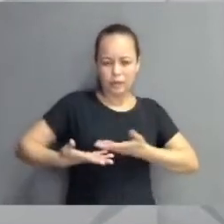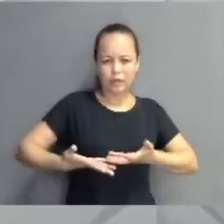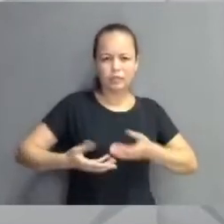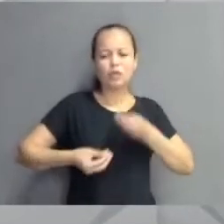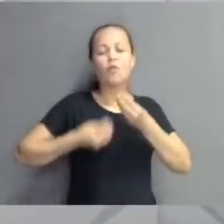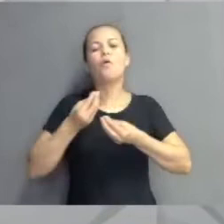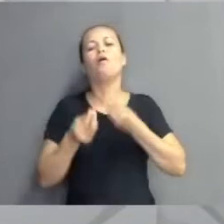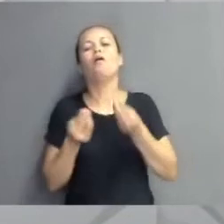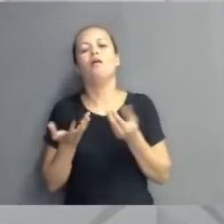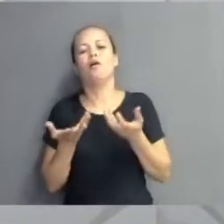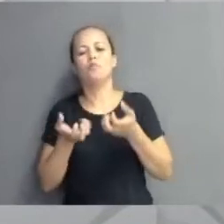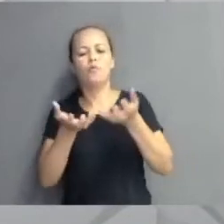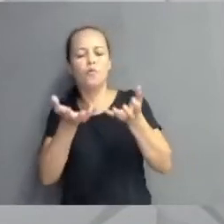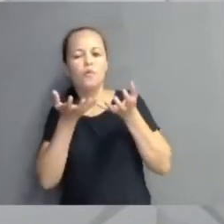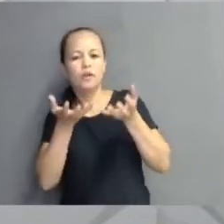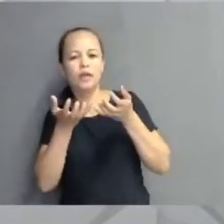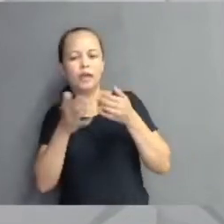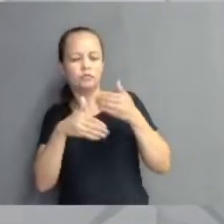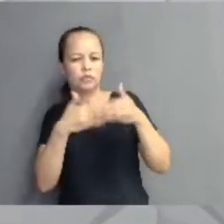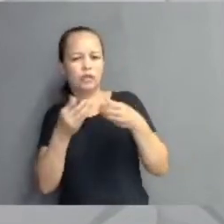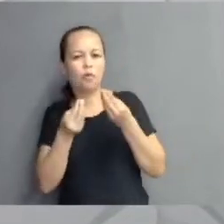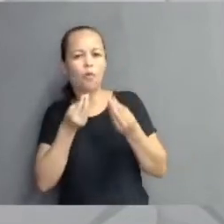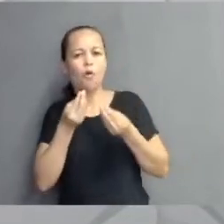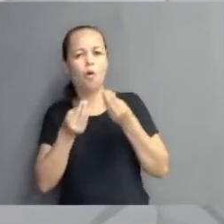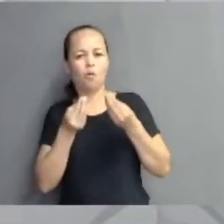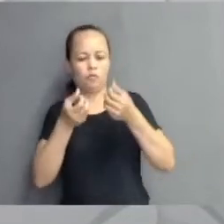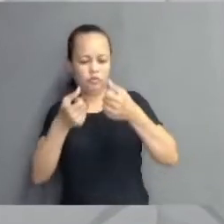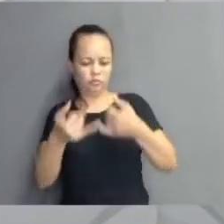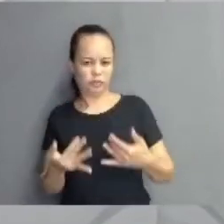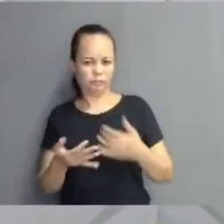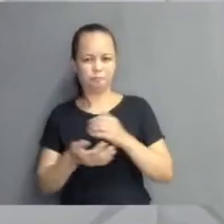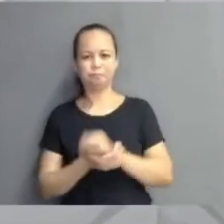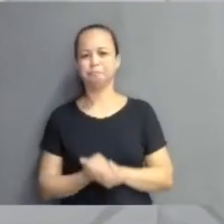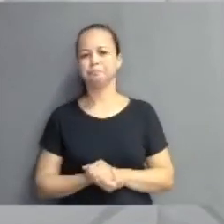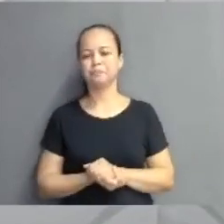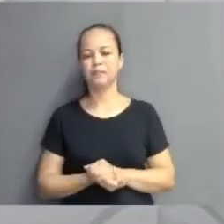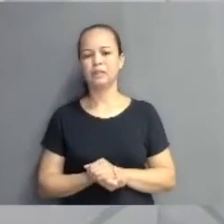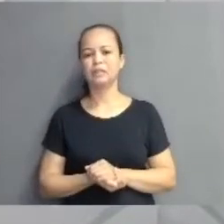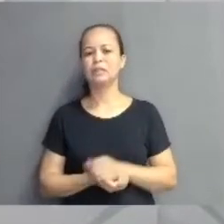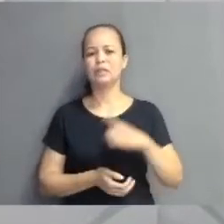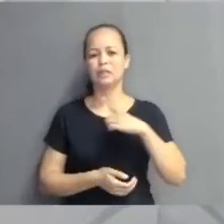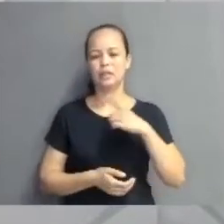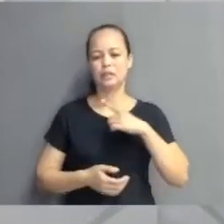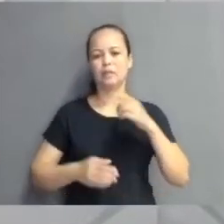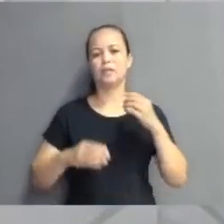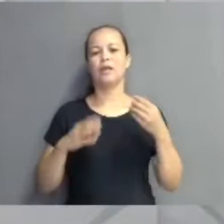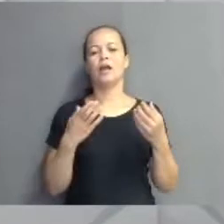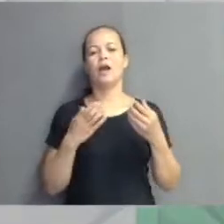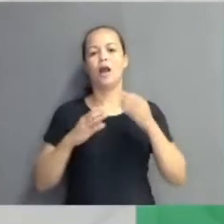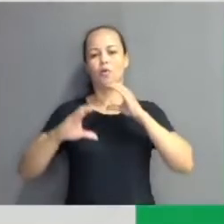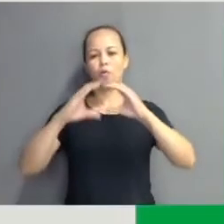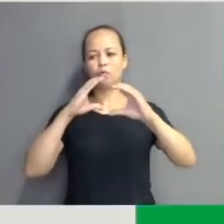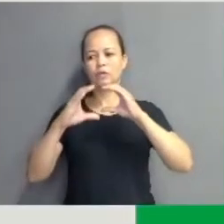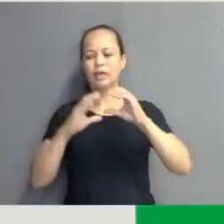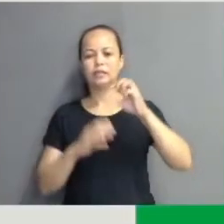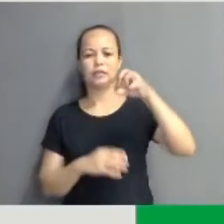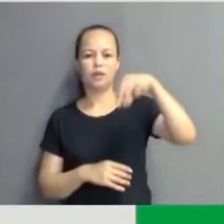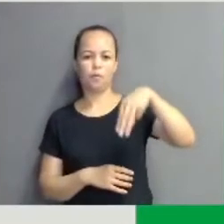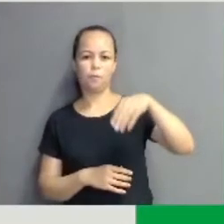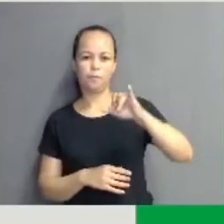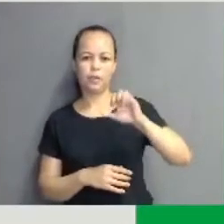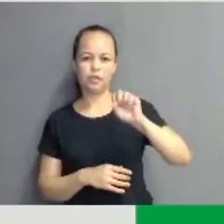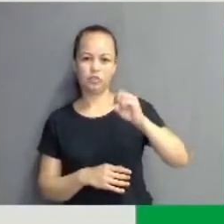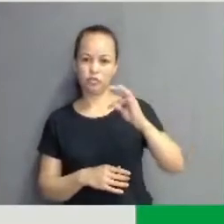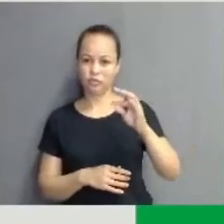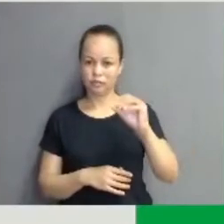Através de outros meios Ok temos também uma comunicação mista e isso mesmo a